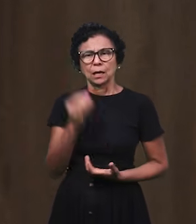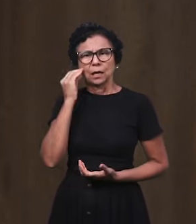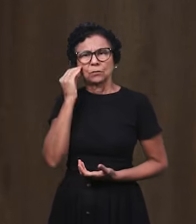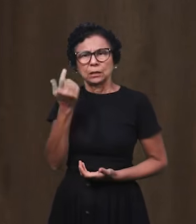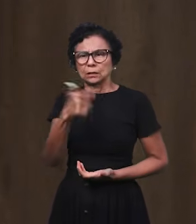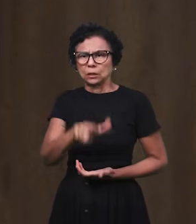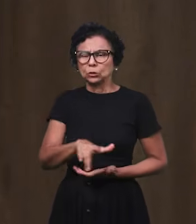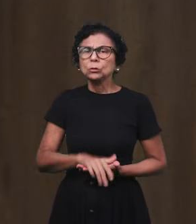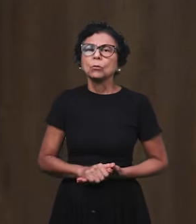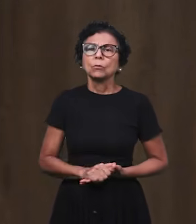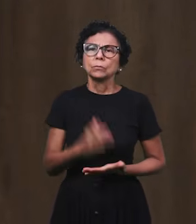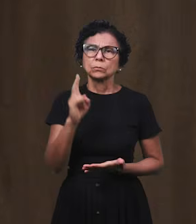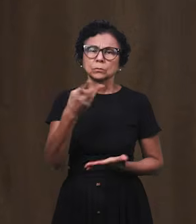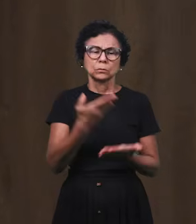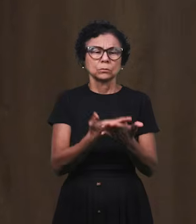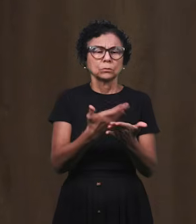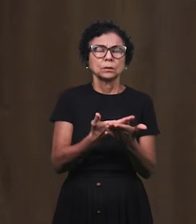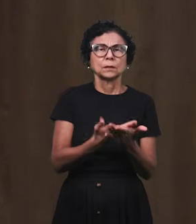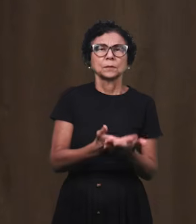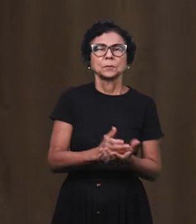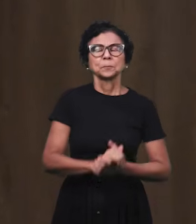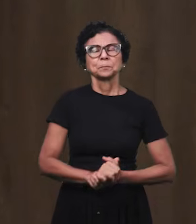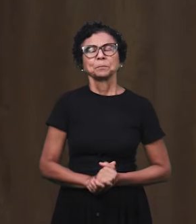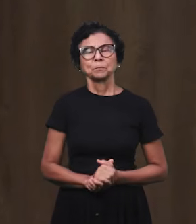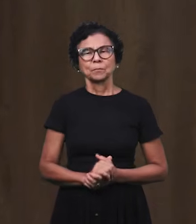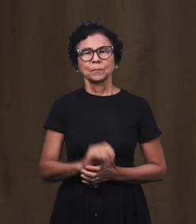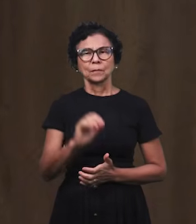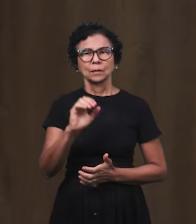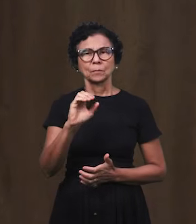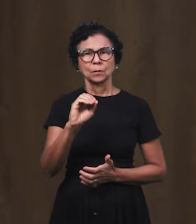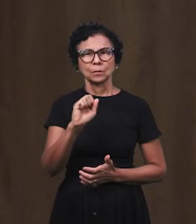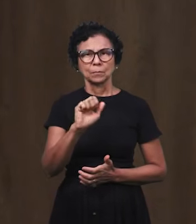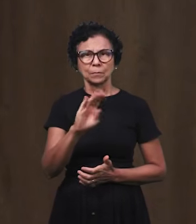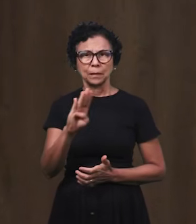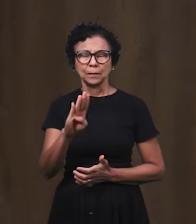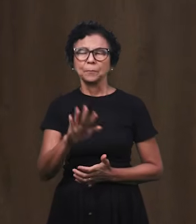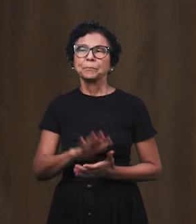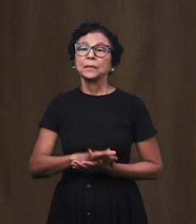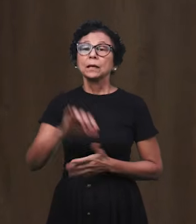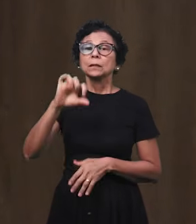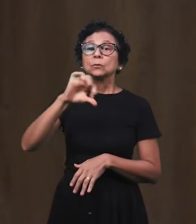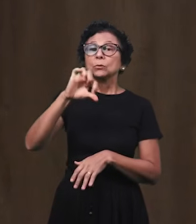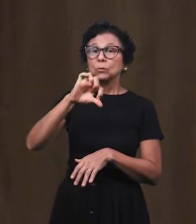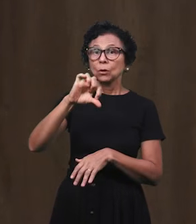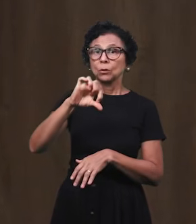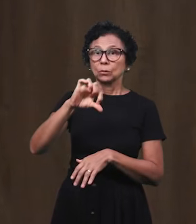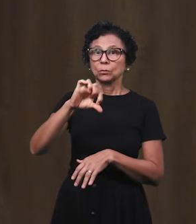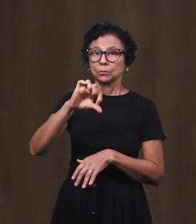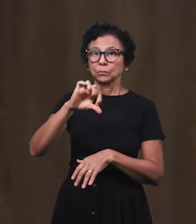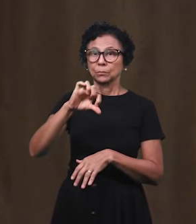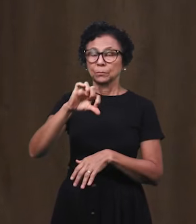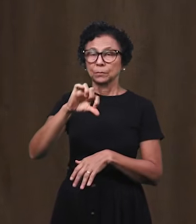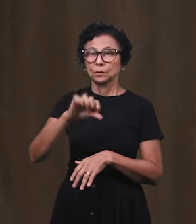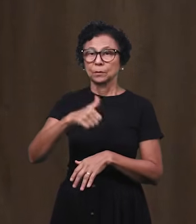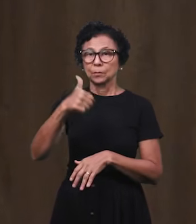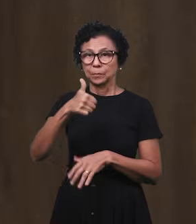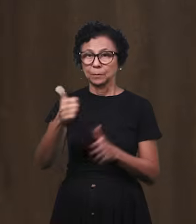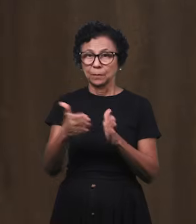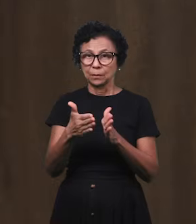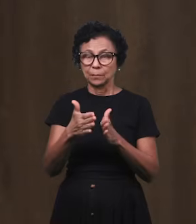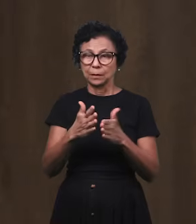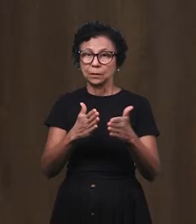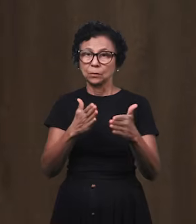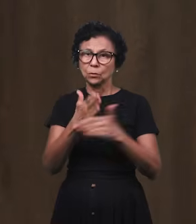chegou no 9º período, quando eu podia fazer, eu fiz a prova, passei na primeira fase. Quando chegou na segunda, eu estava com muita ansiedade, porque eu já